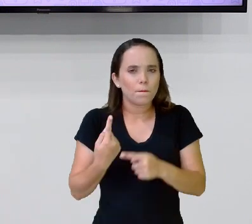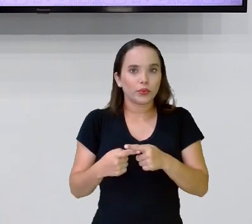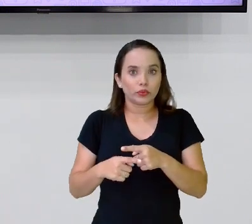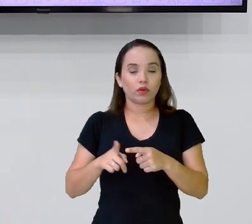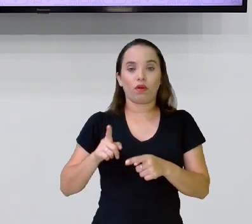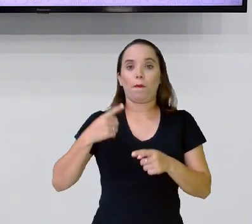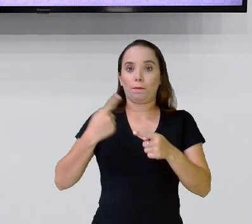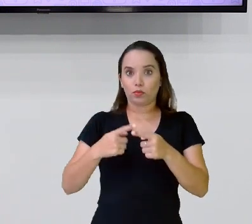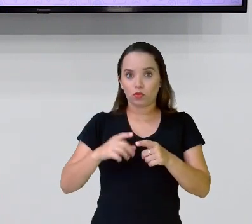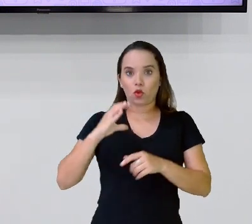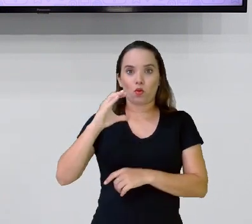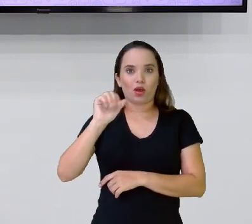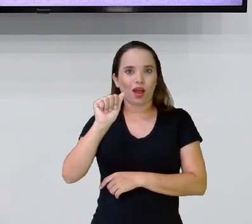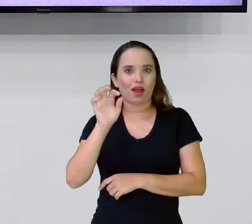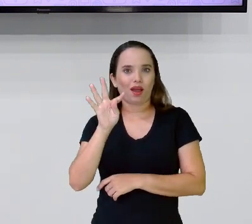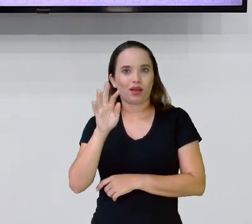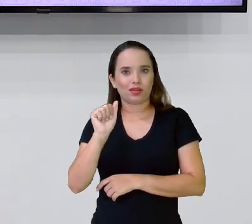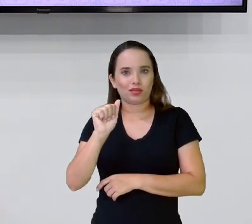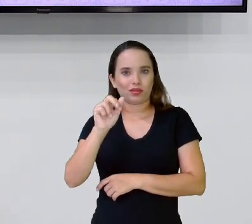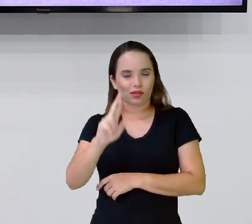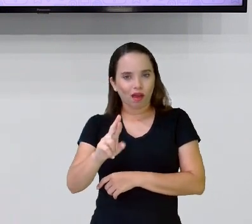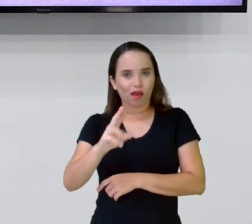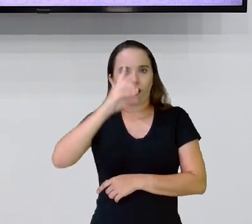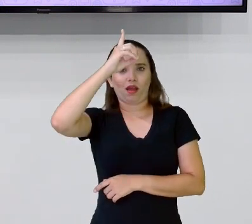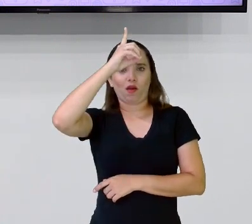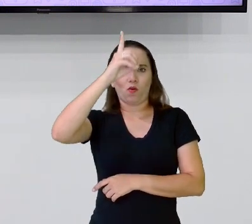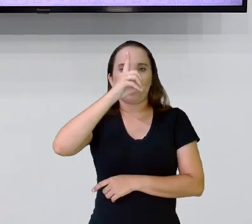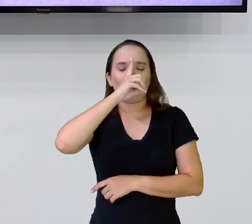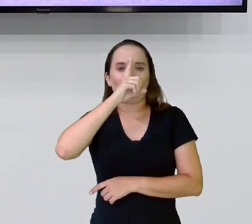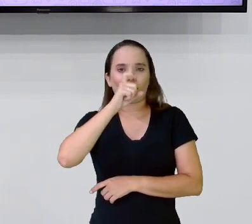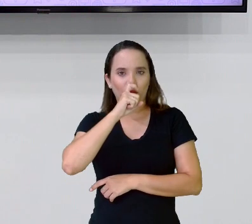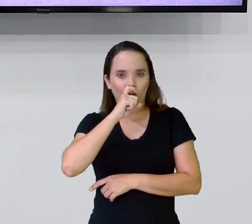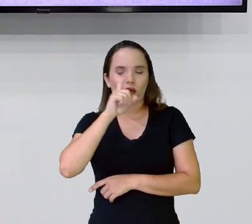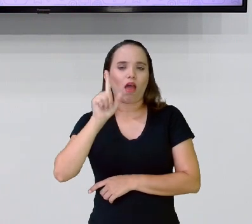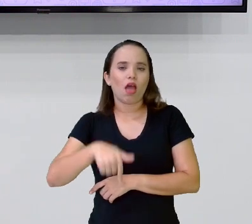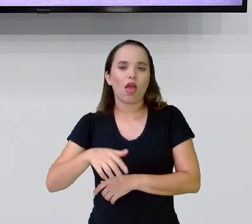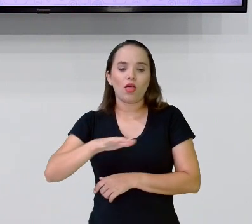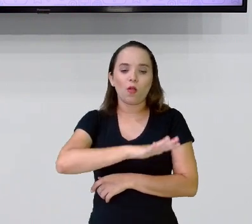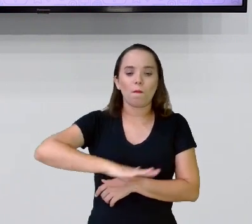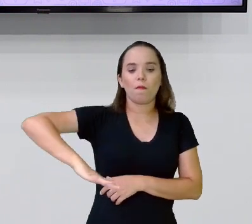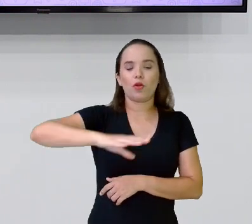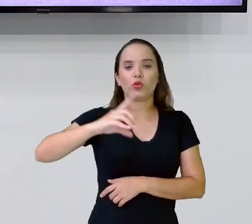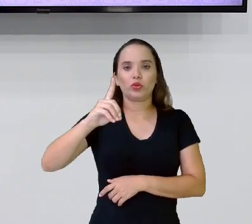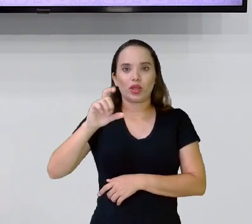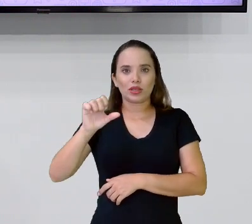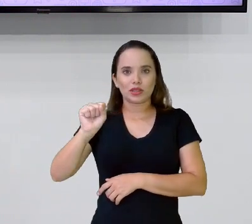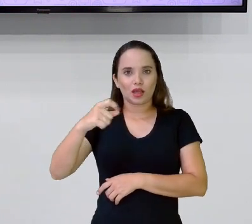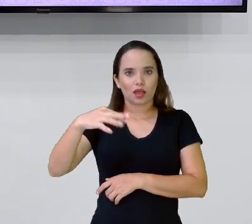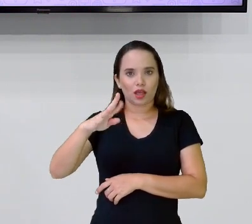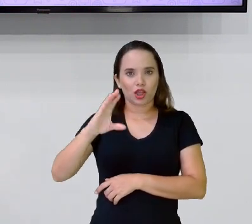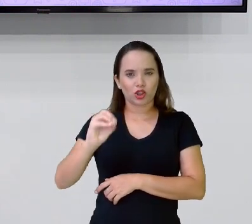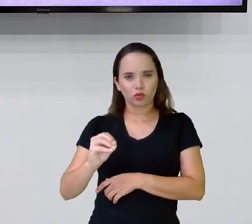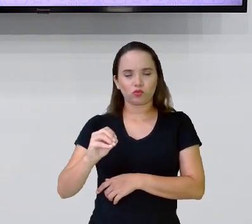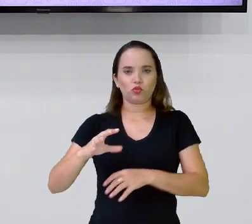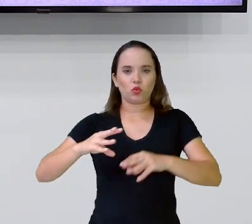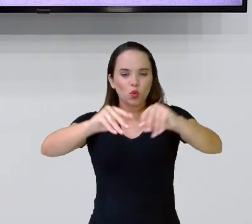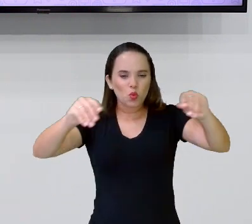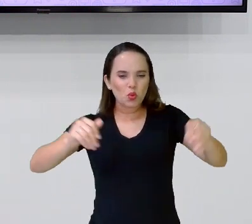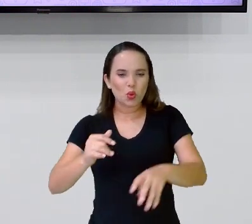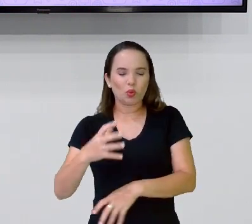aí, beleza? Mas o que é que eu quero dizer? Que hoje em dia, o clima, ele ainda é importante, ele ainda vai determinar